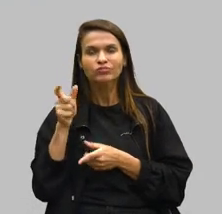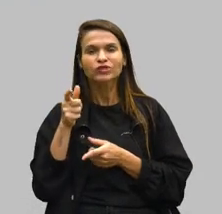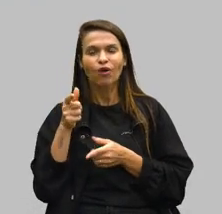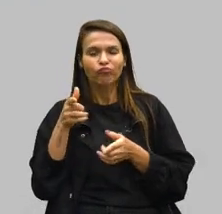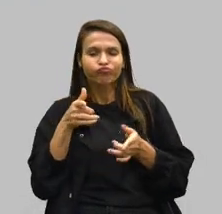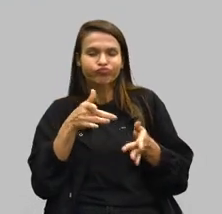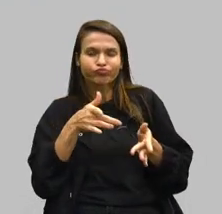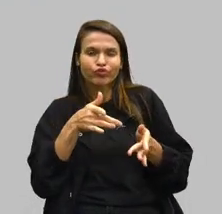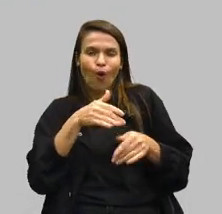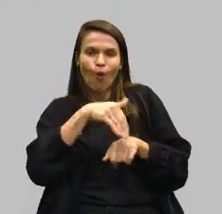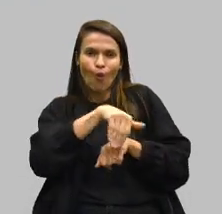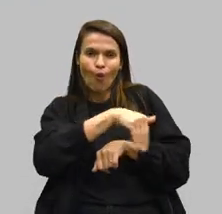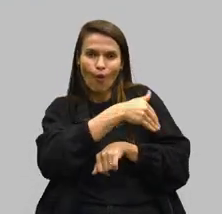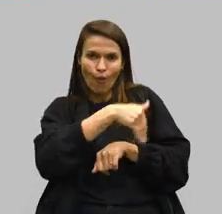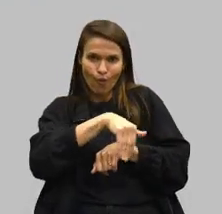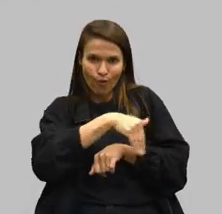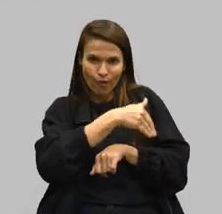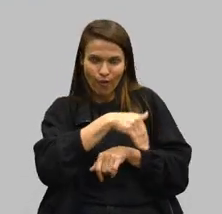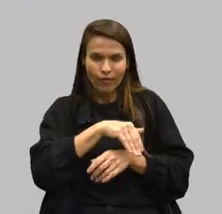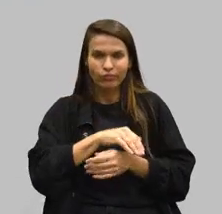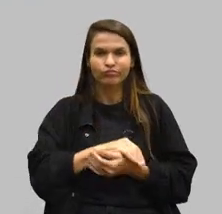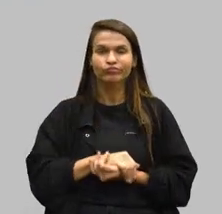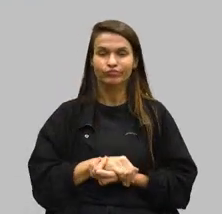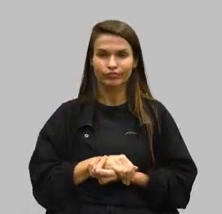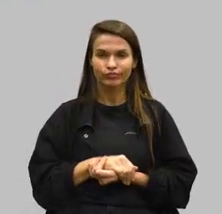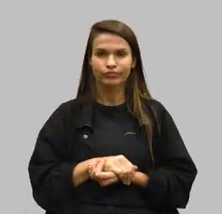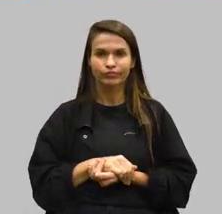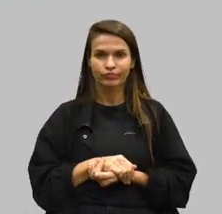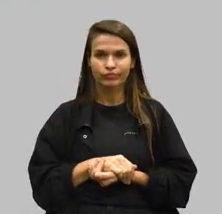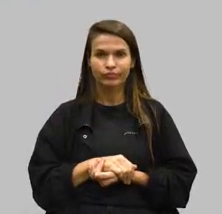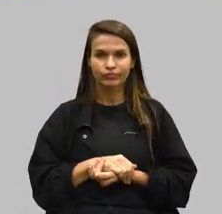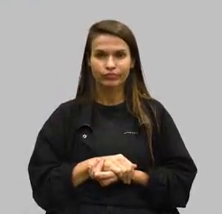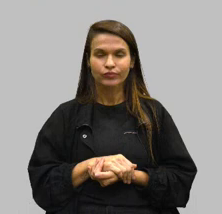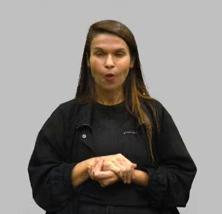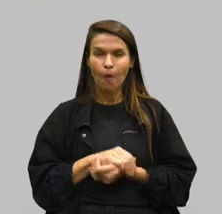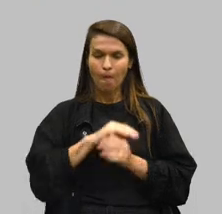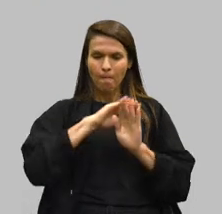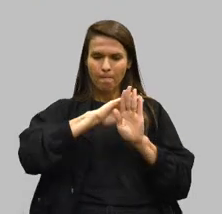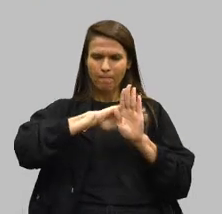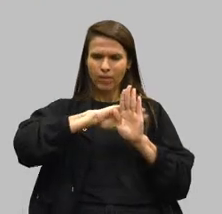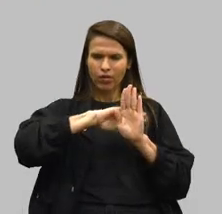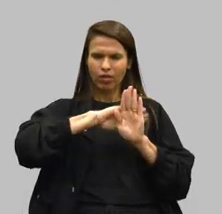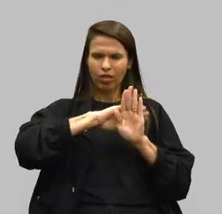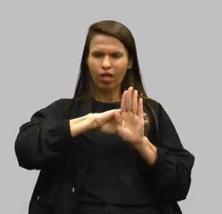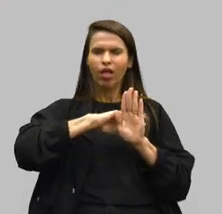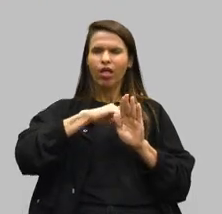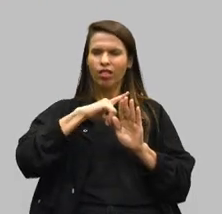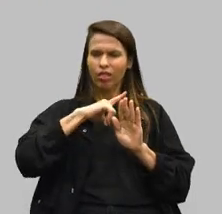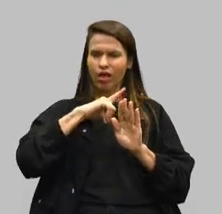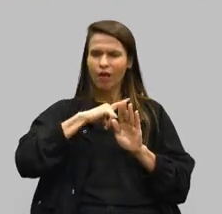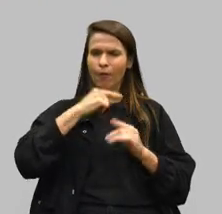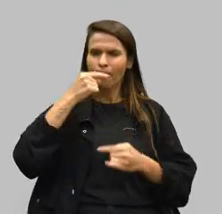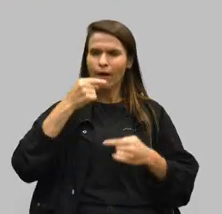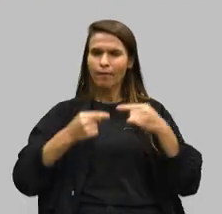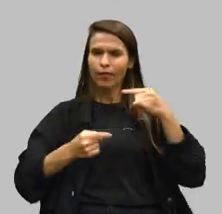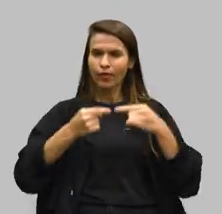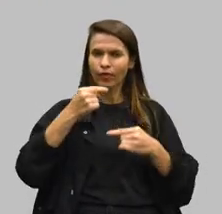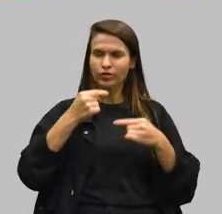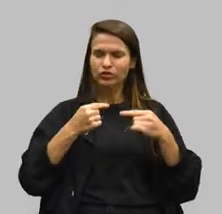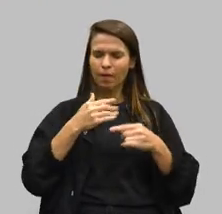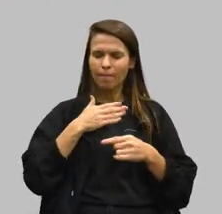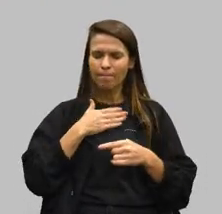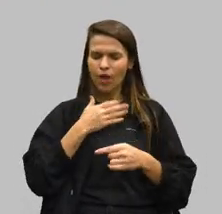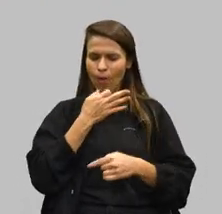condição de rua e por trás dos moradores de rua existe uma política do meu ponto de